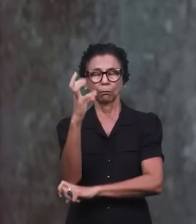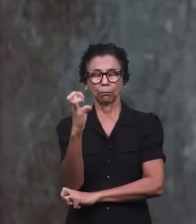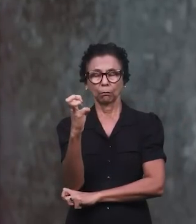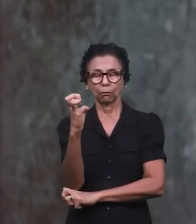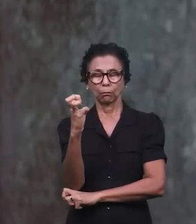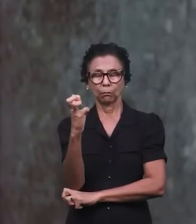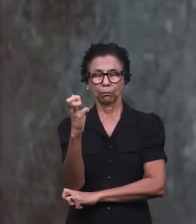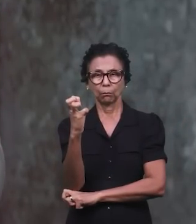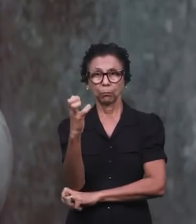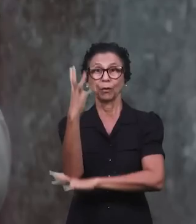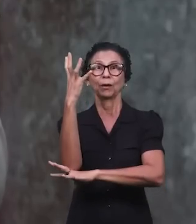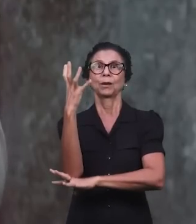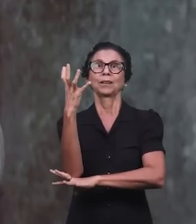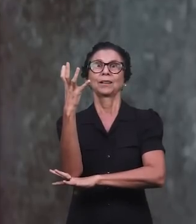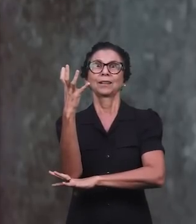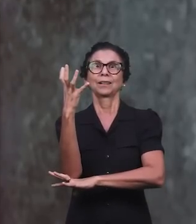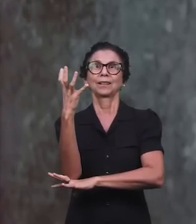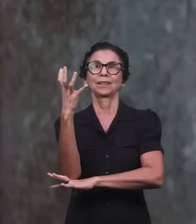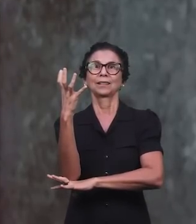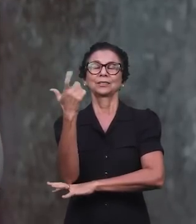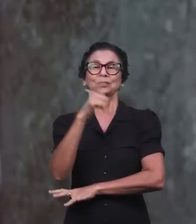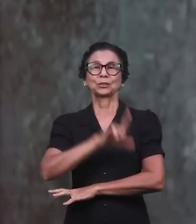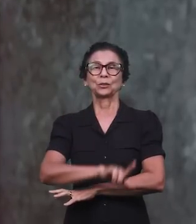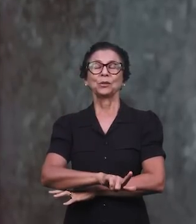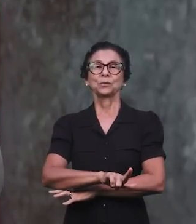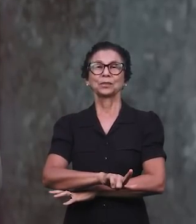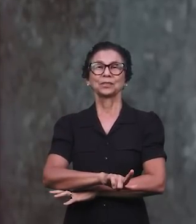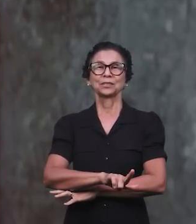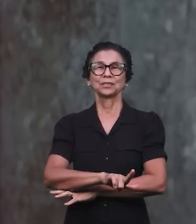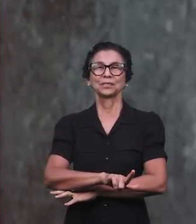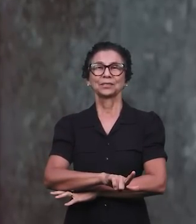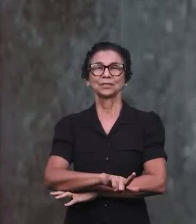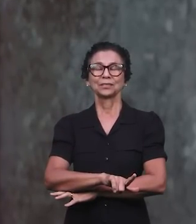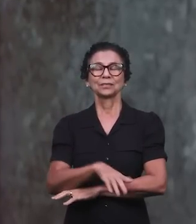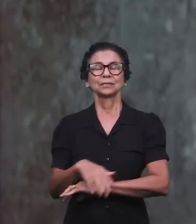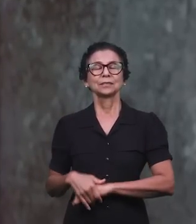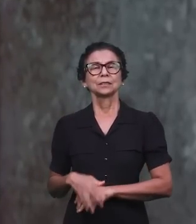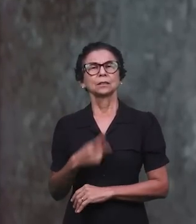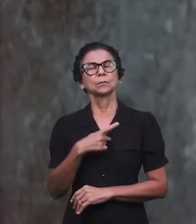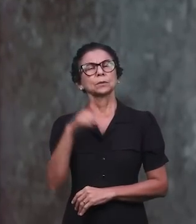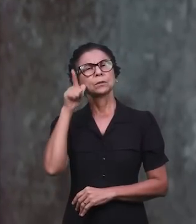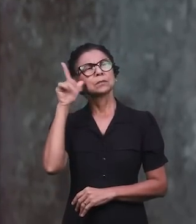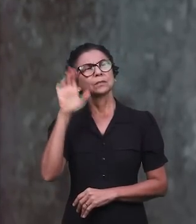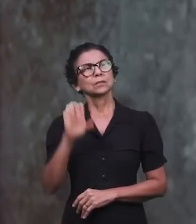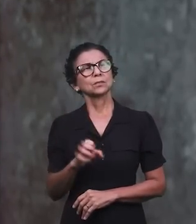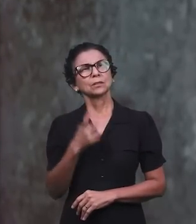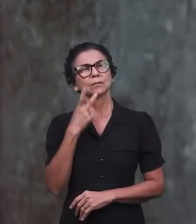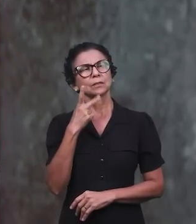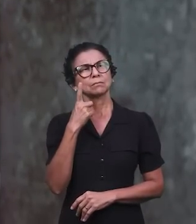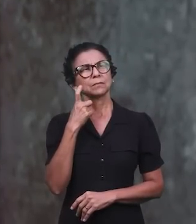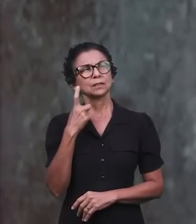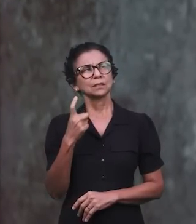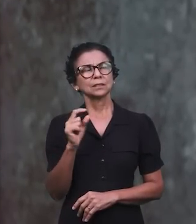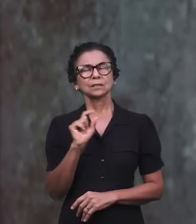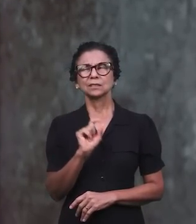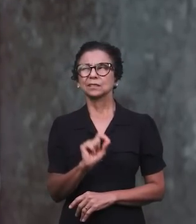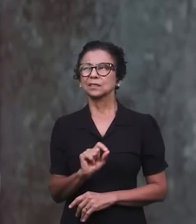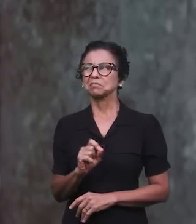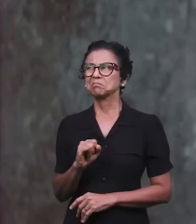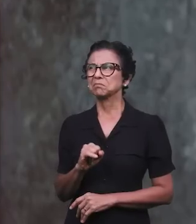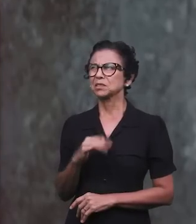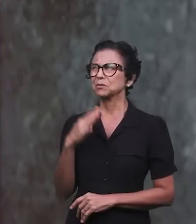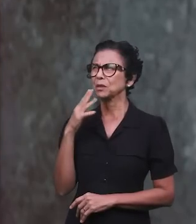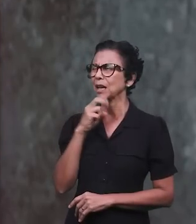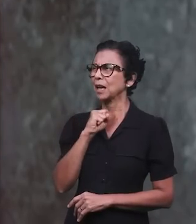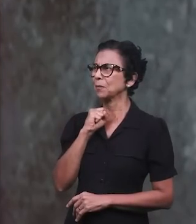brotar da figueira. Né? Então Israel ressurge. E o pastor Luiz Eugênio falou uma coisa interessante, eu não sei se, né, passou-se muito